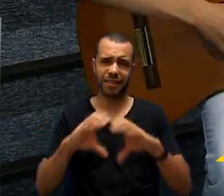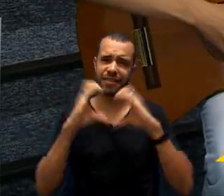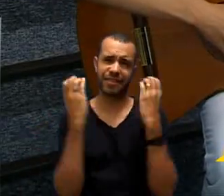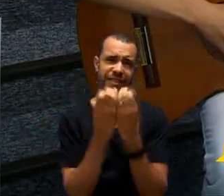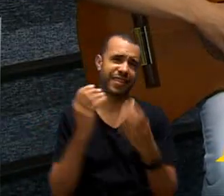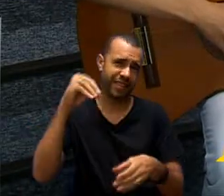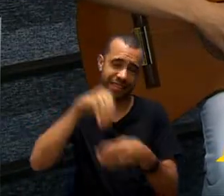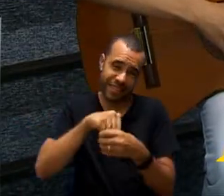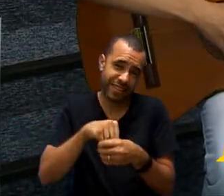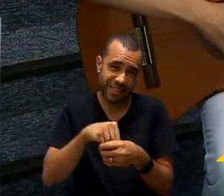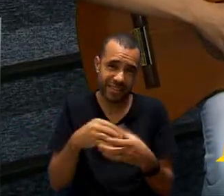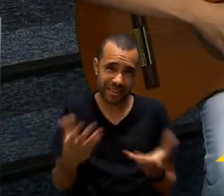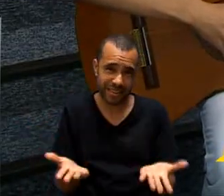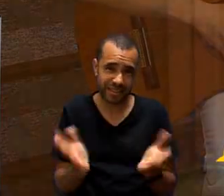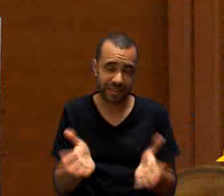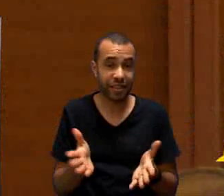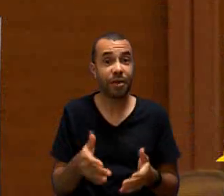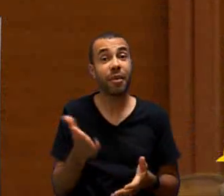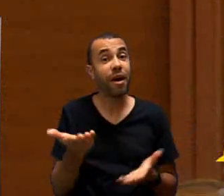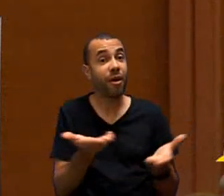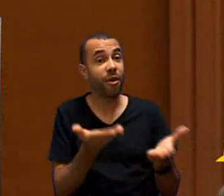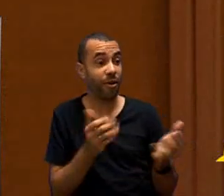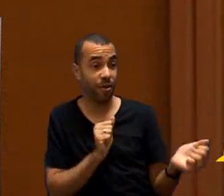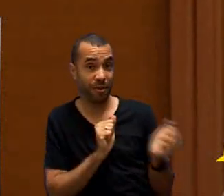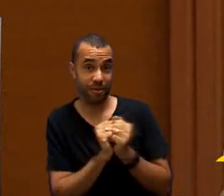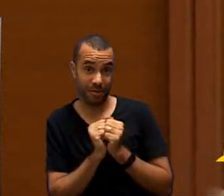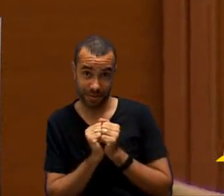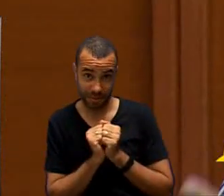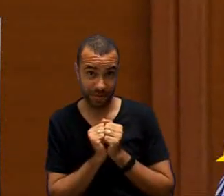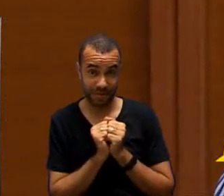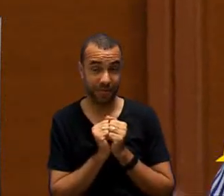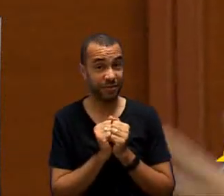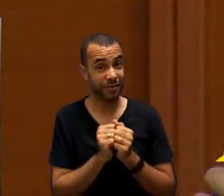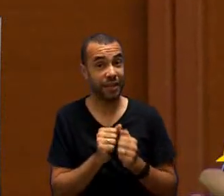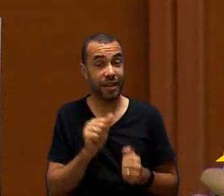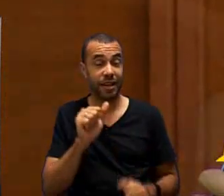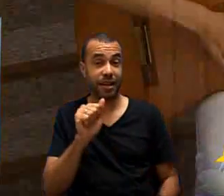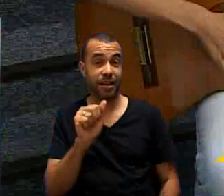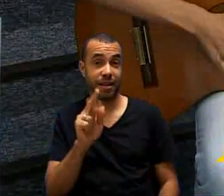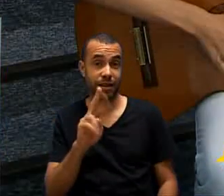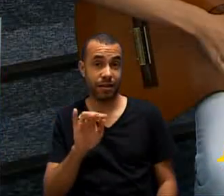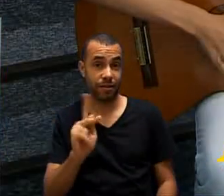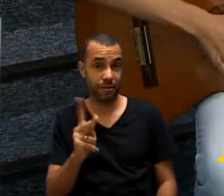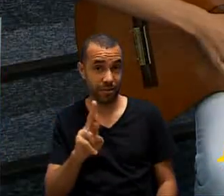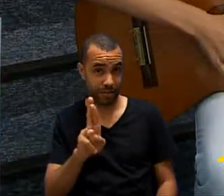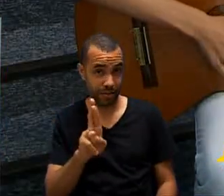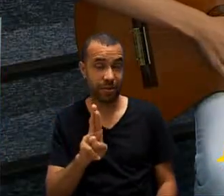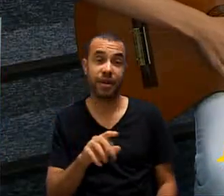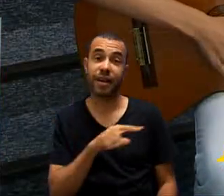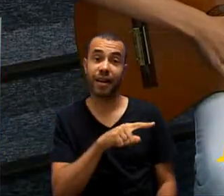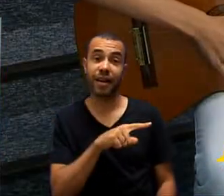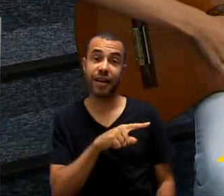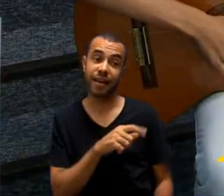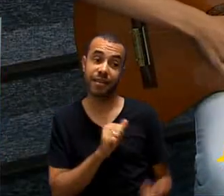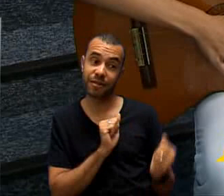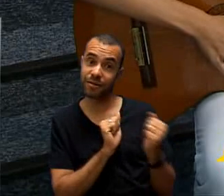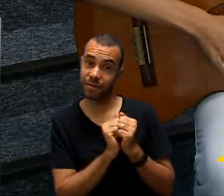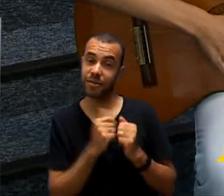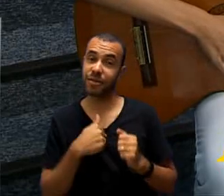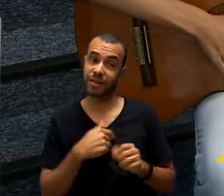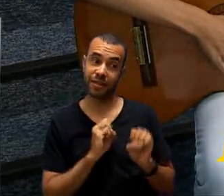né? Mas hoje eu trouxe um convidado especial para me acompanhar. O Arthur, ele é meu aluno. Ele faz aula de violão